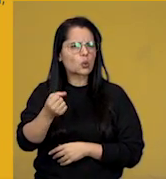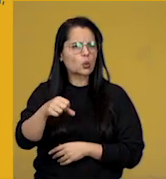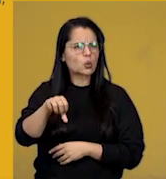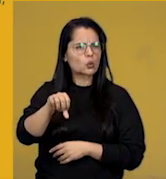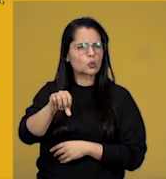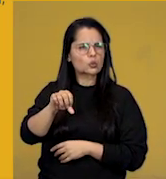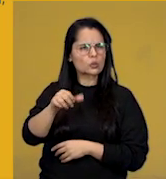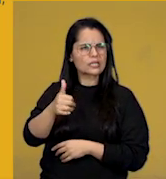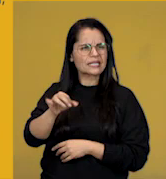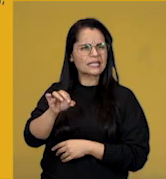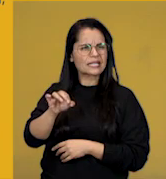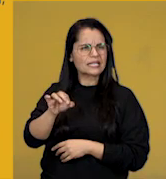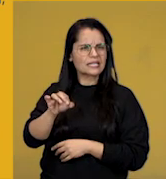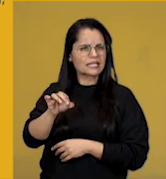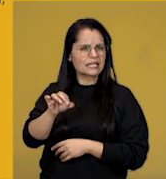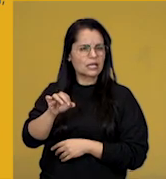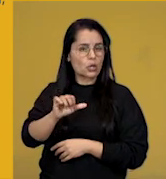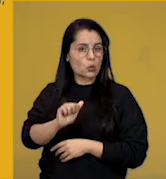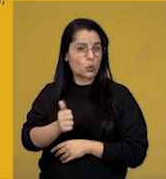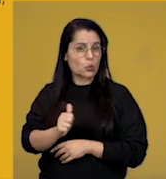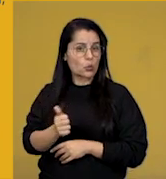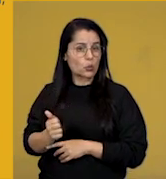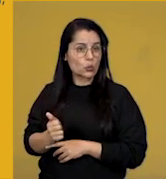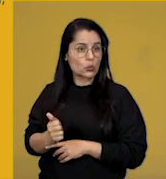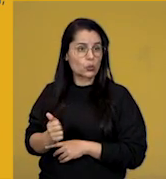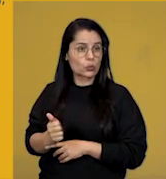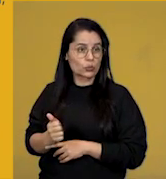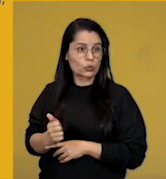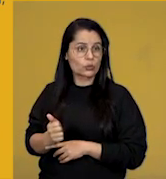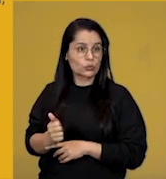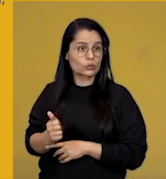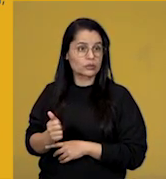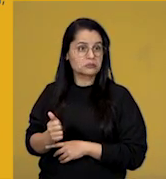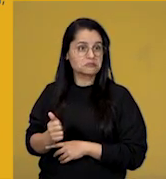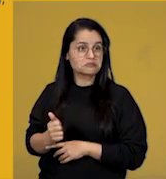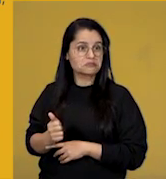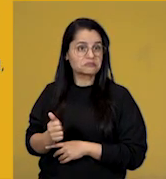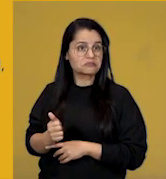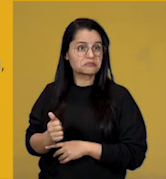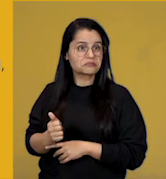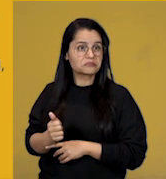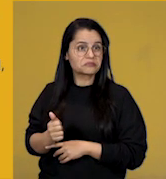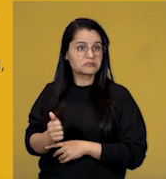7, 8, 9, 10, 11,